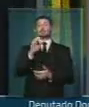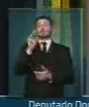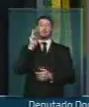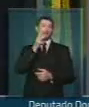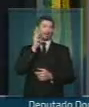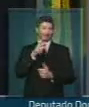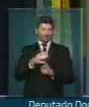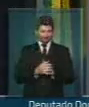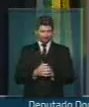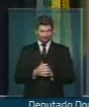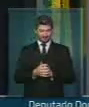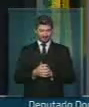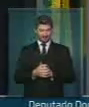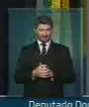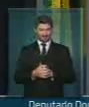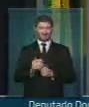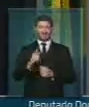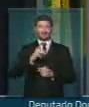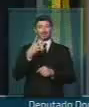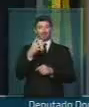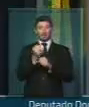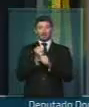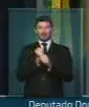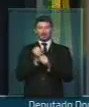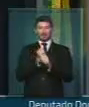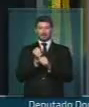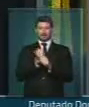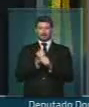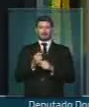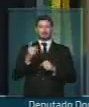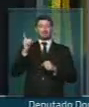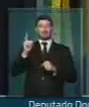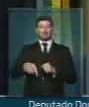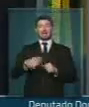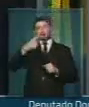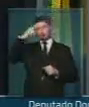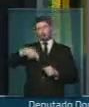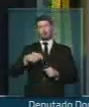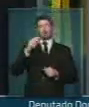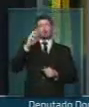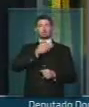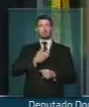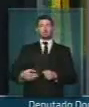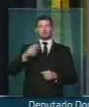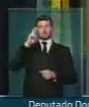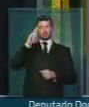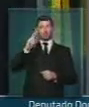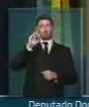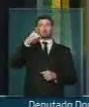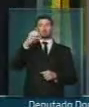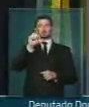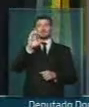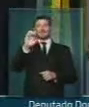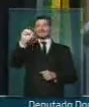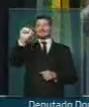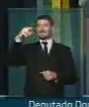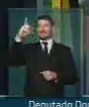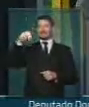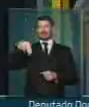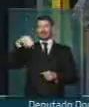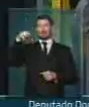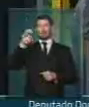Maranhão há mais de 40 anos, dominado pelo senhor José Saddam Mubarak Sarney.